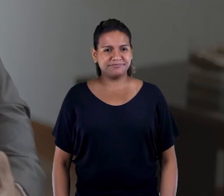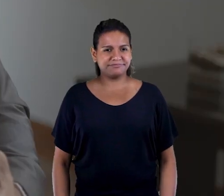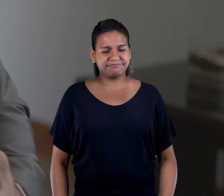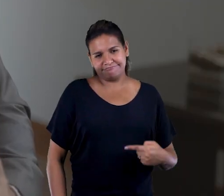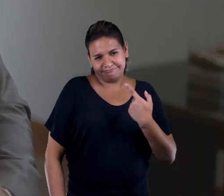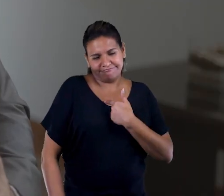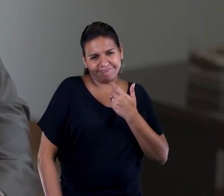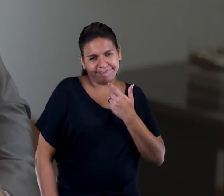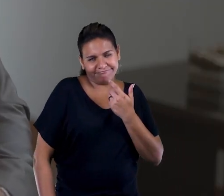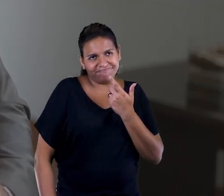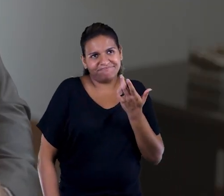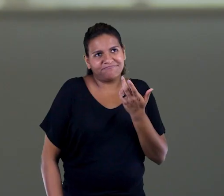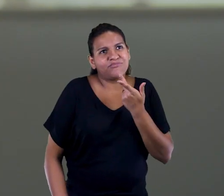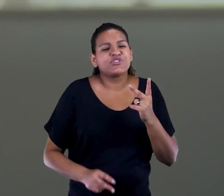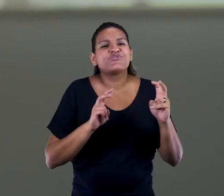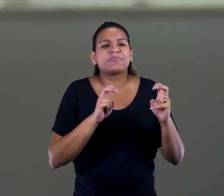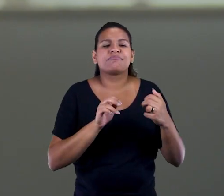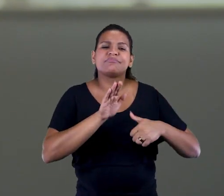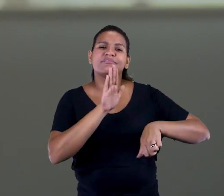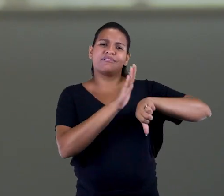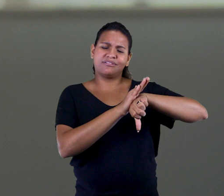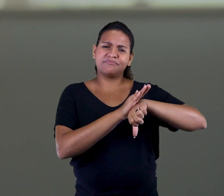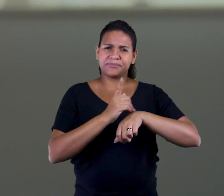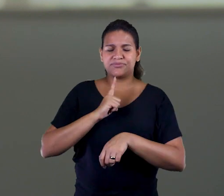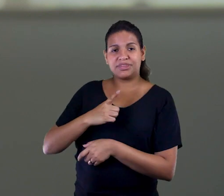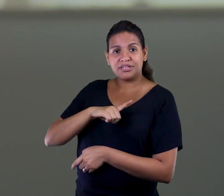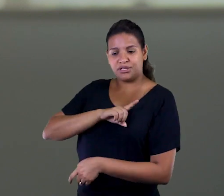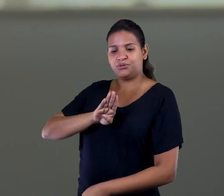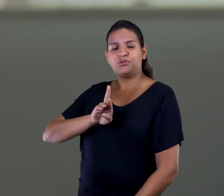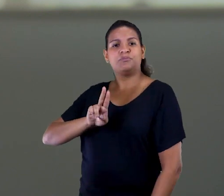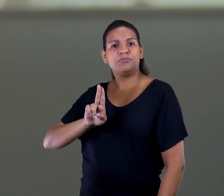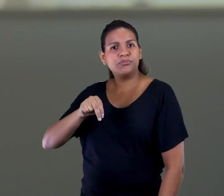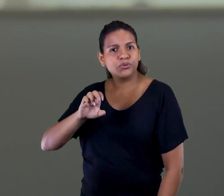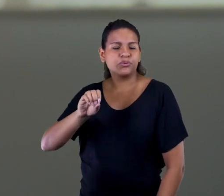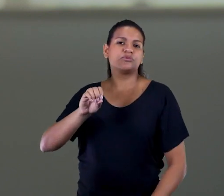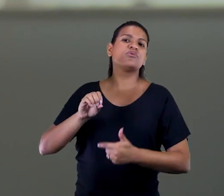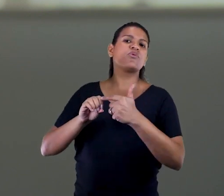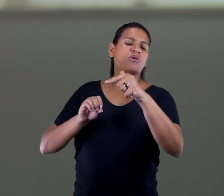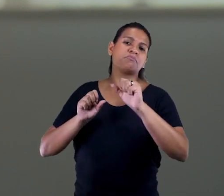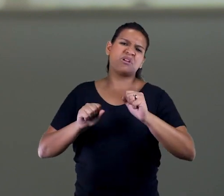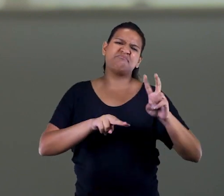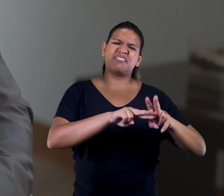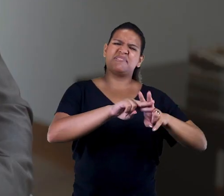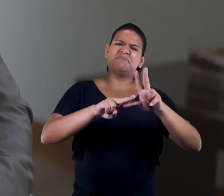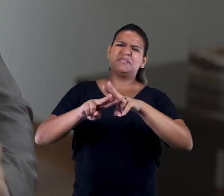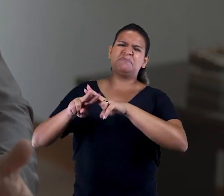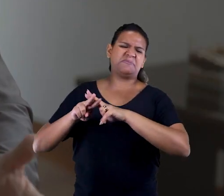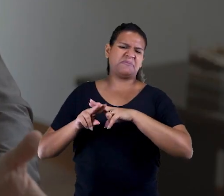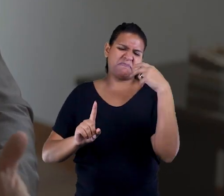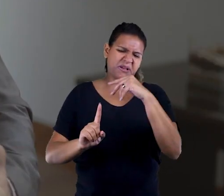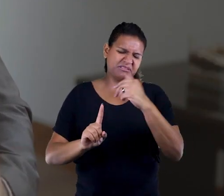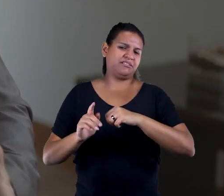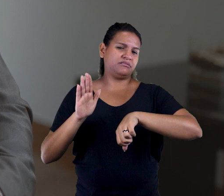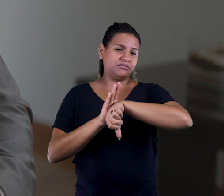É muito fácil a gente falar de crime também. Bruno, outros delegados do Brasil, eles podem prender o dia inteiro crimes de maus tratos. Só que a gente tem que olhar